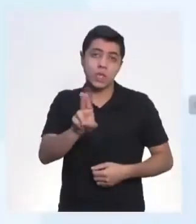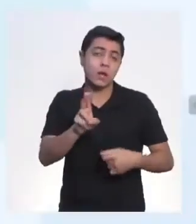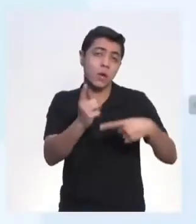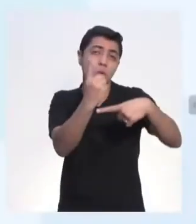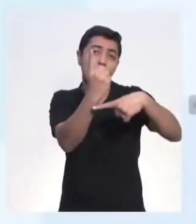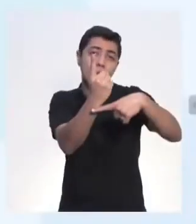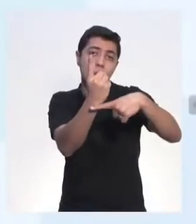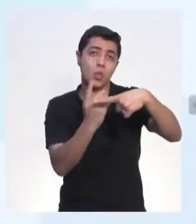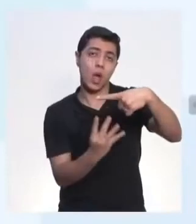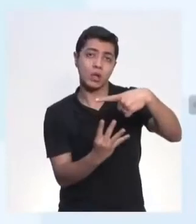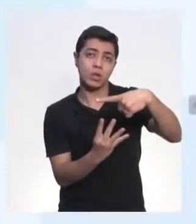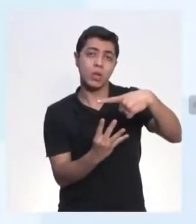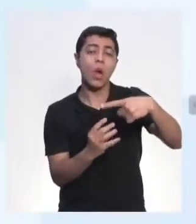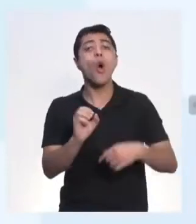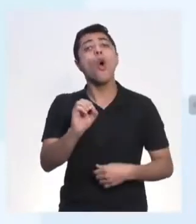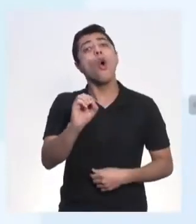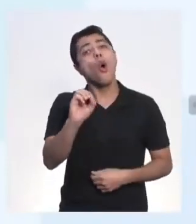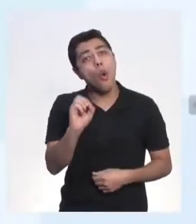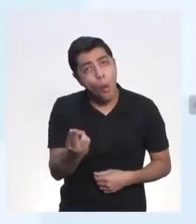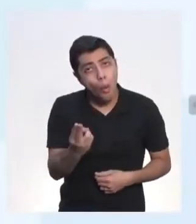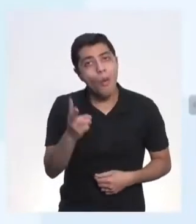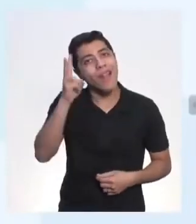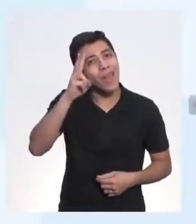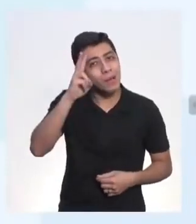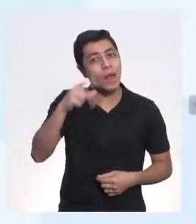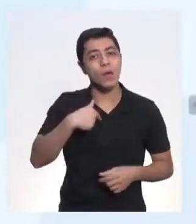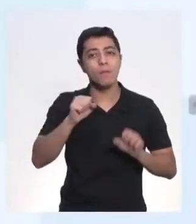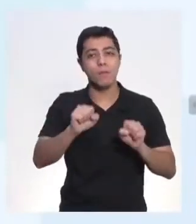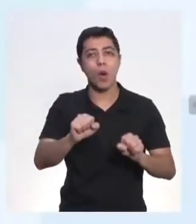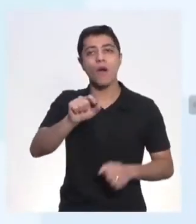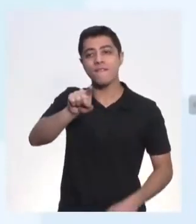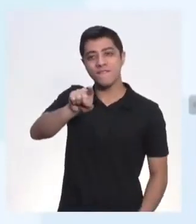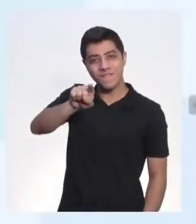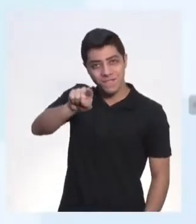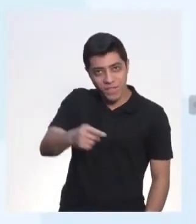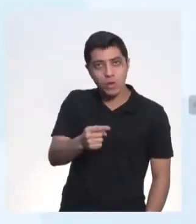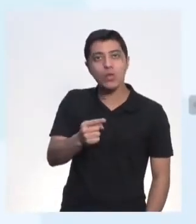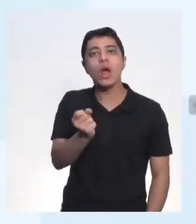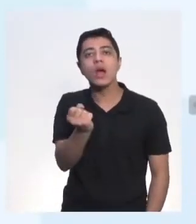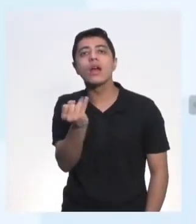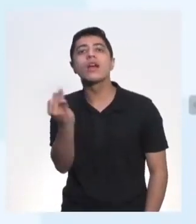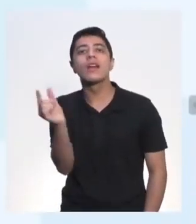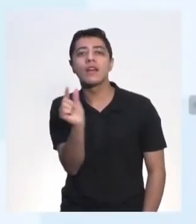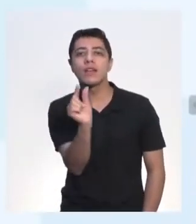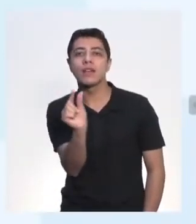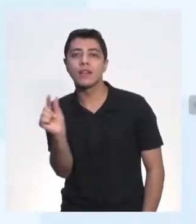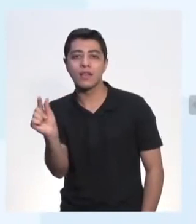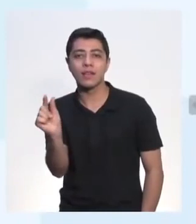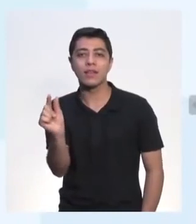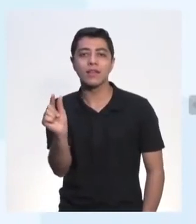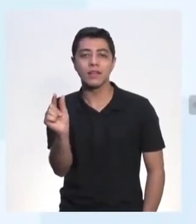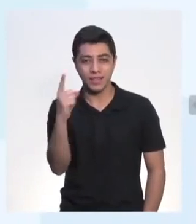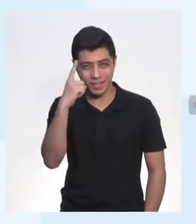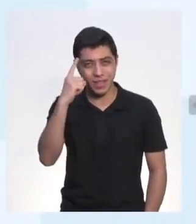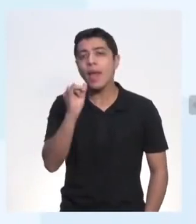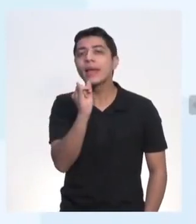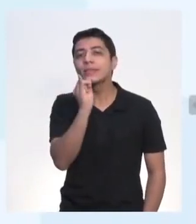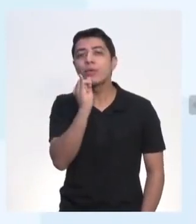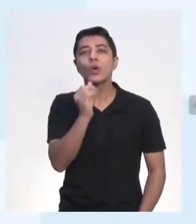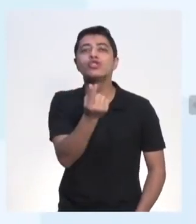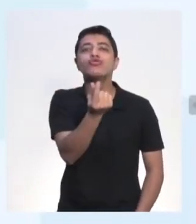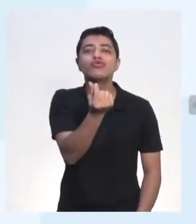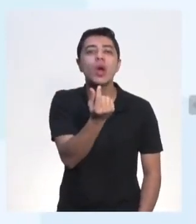transformar em decimal, é R$1 dividido para 4 pessoas, dá 25 centavos para cada um. Então, a gente coloca aqui ponto e vírgula e